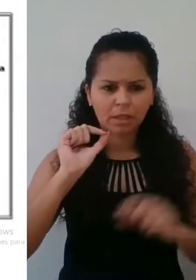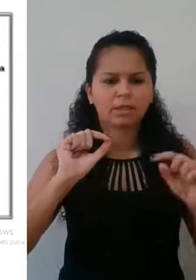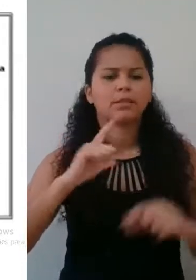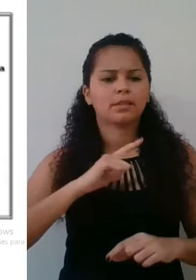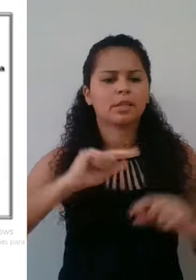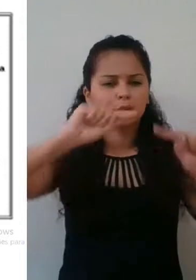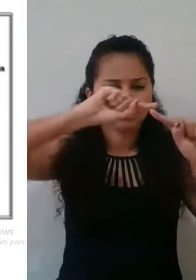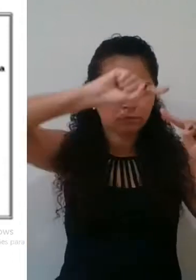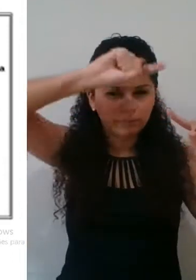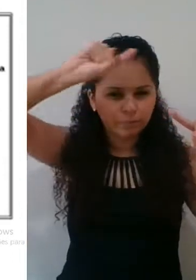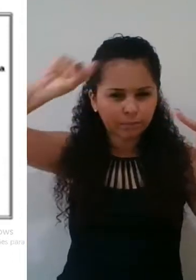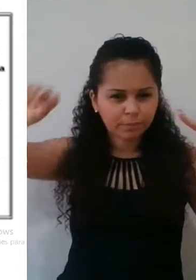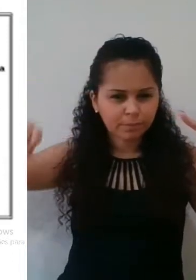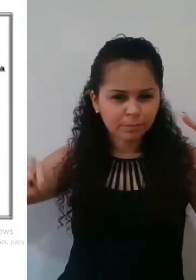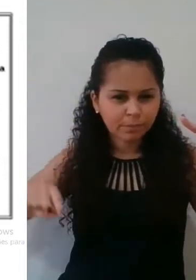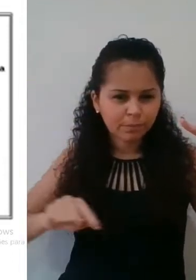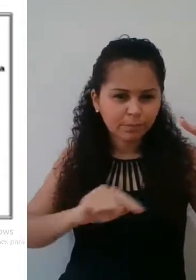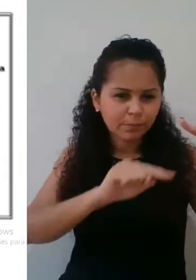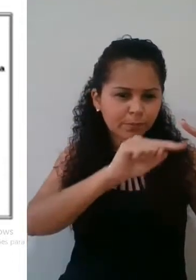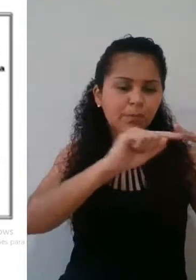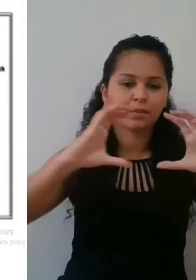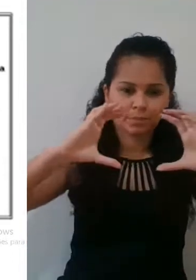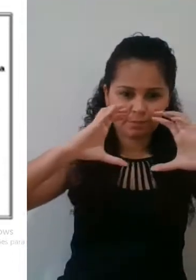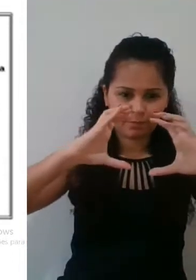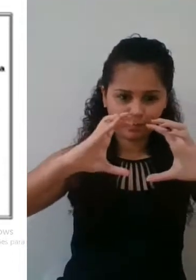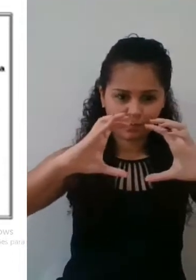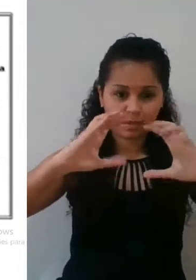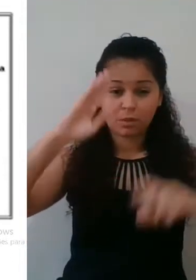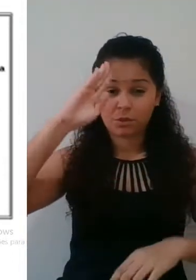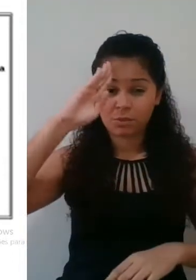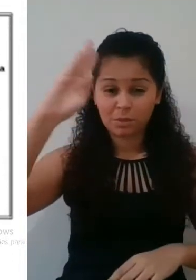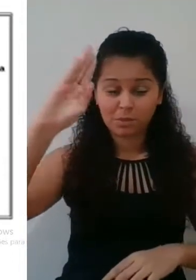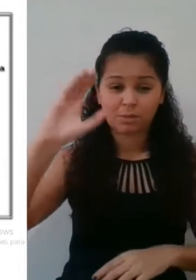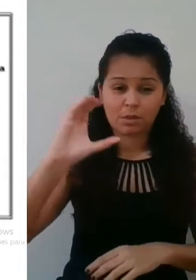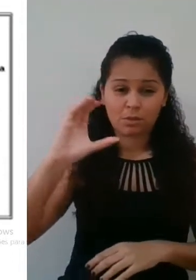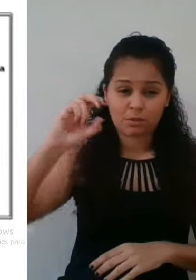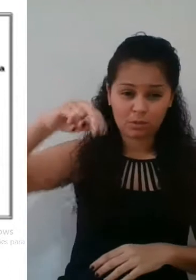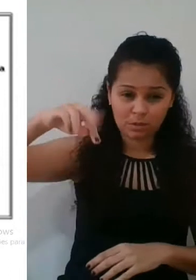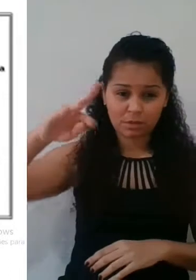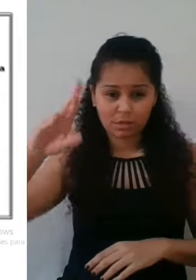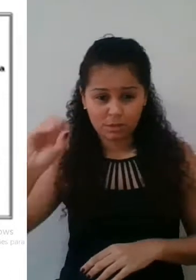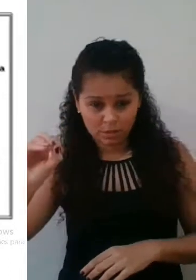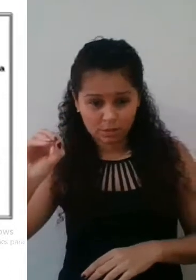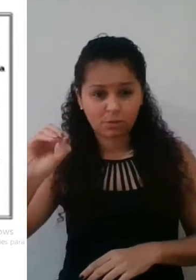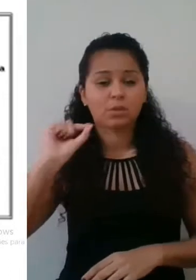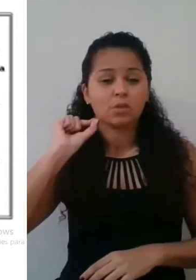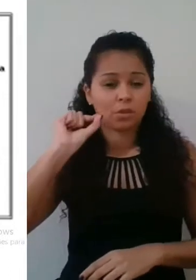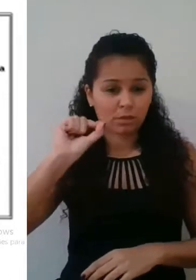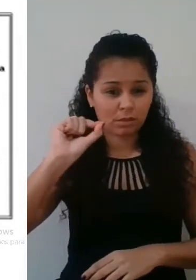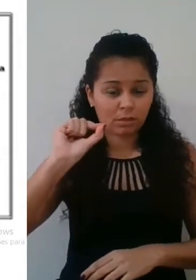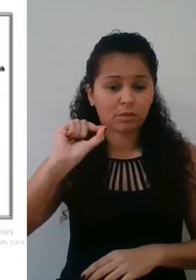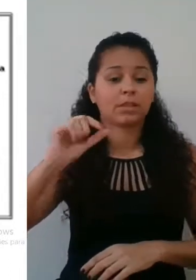uma superfície esférica, uma esfera. Então o centro dessa esfera seria o nosso centro de curvatura